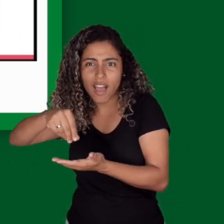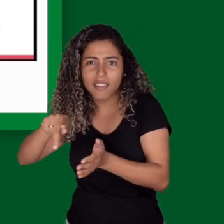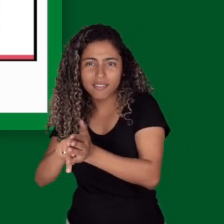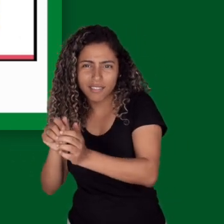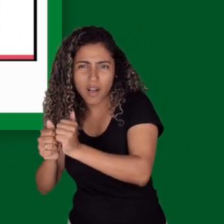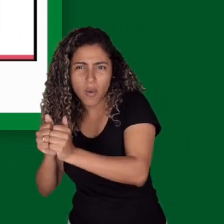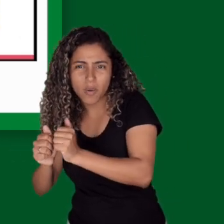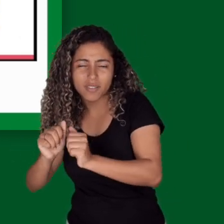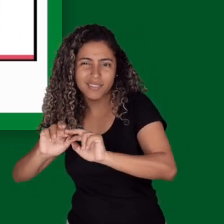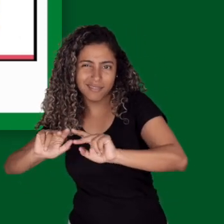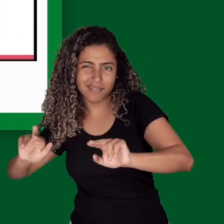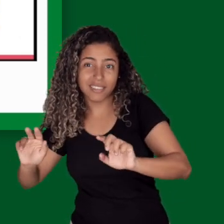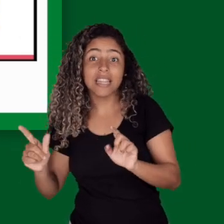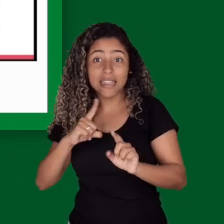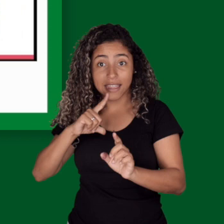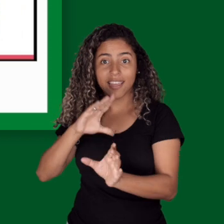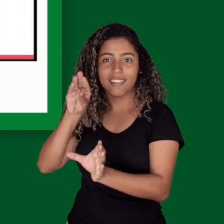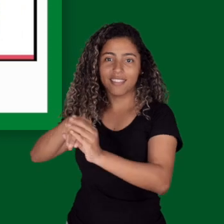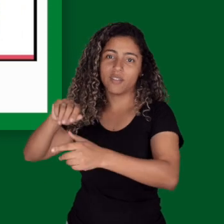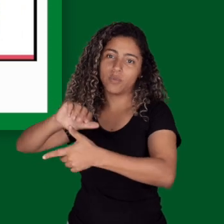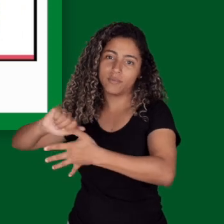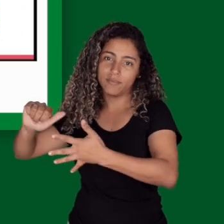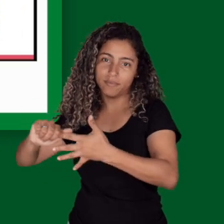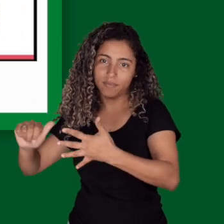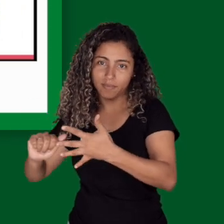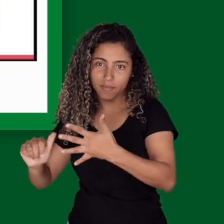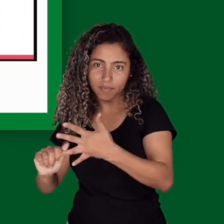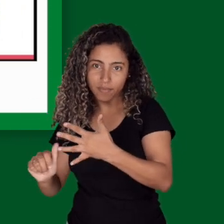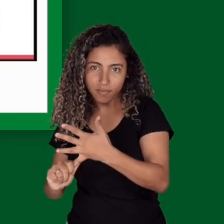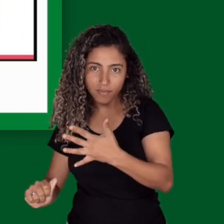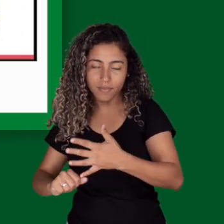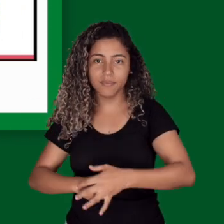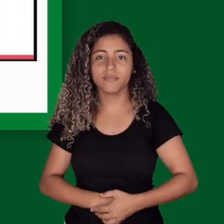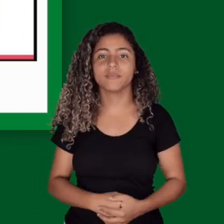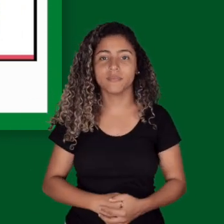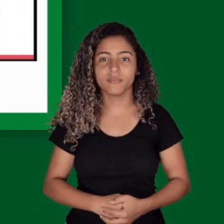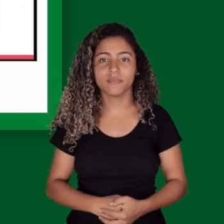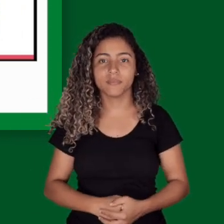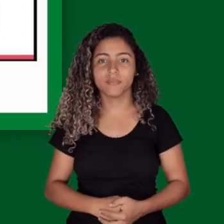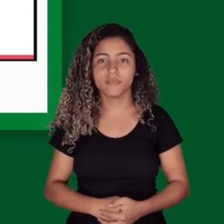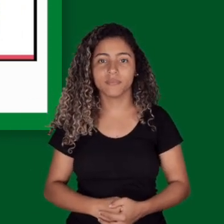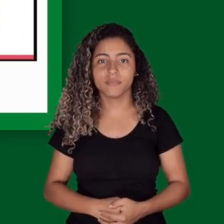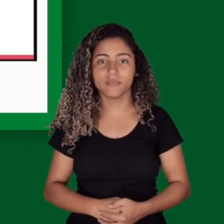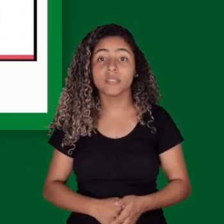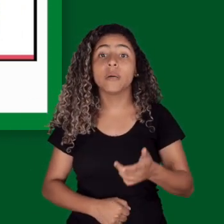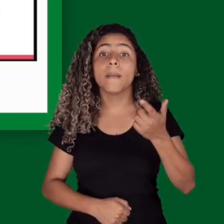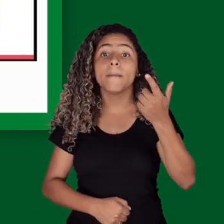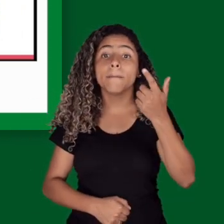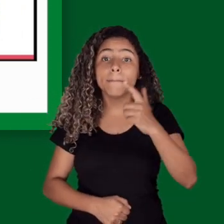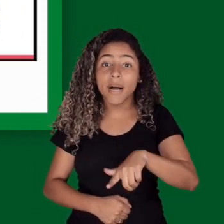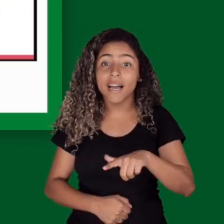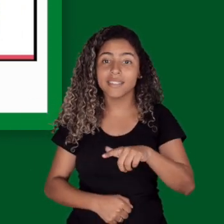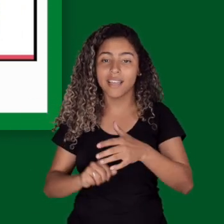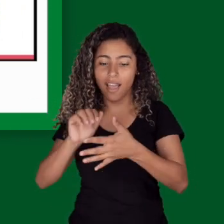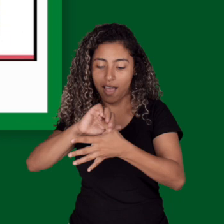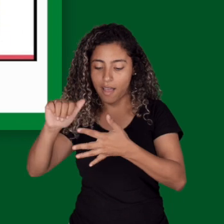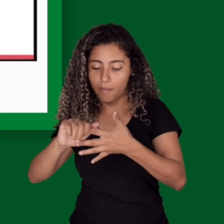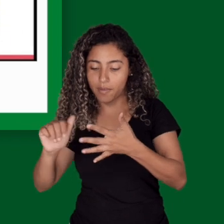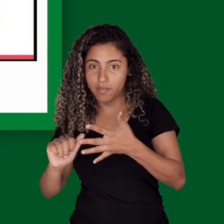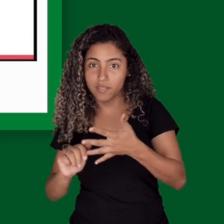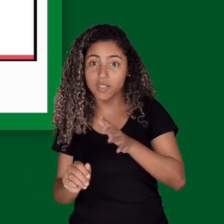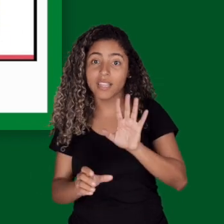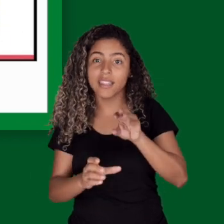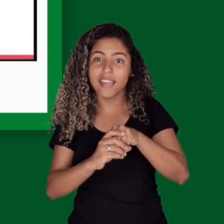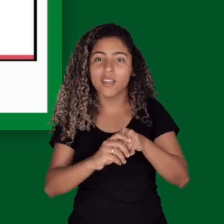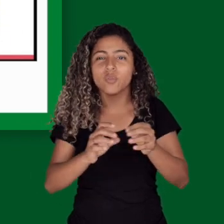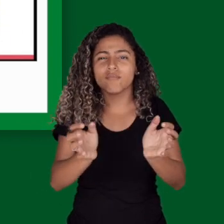Temos também como fonte de amido as leguminosas, que são os feijões, o grão de bico, a lentilha, as ervilhas e o grão